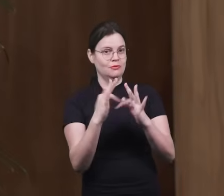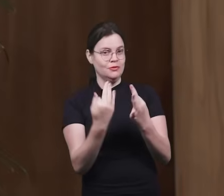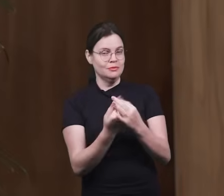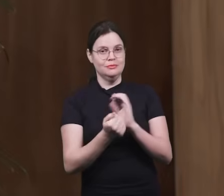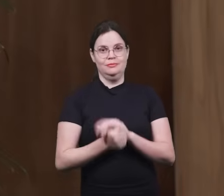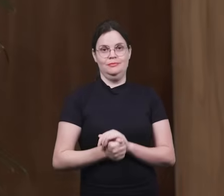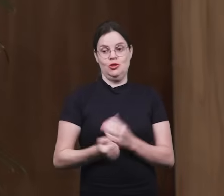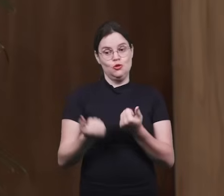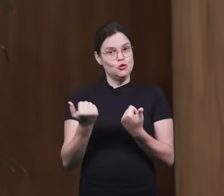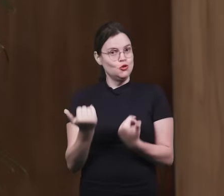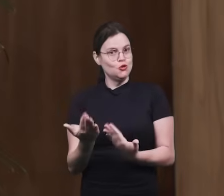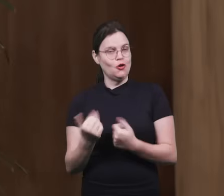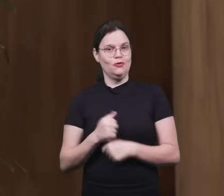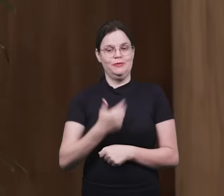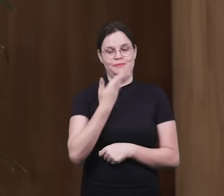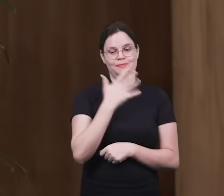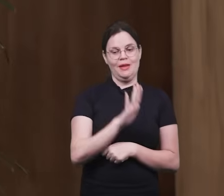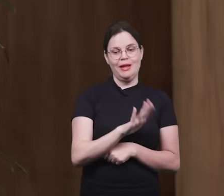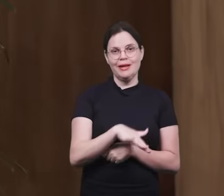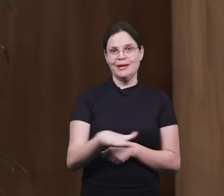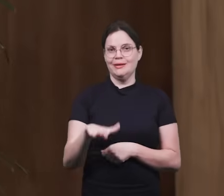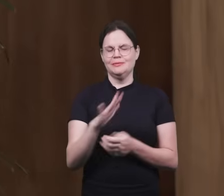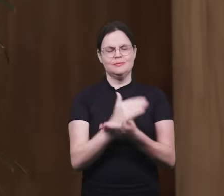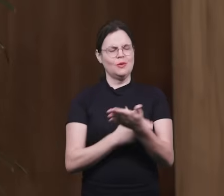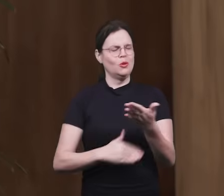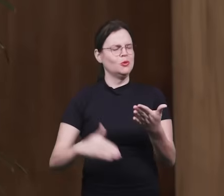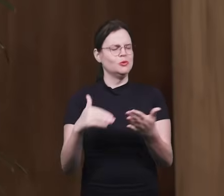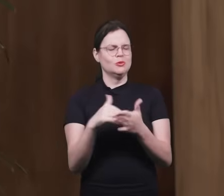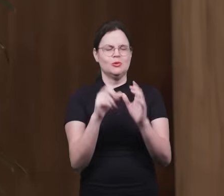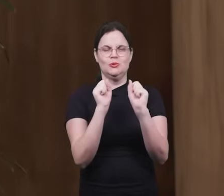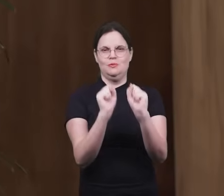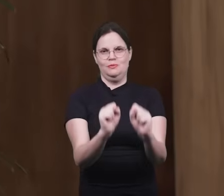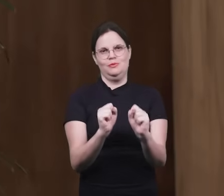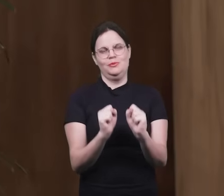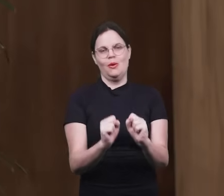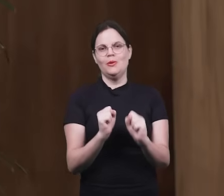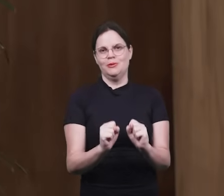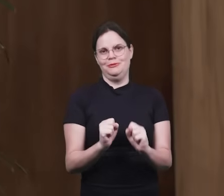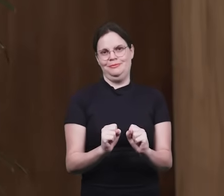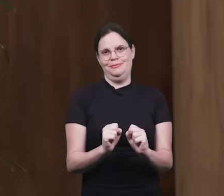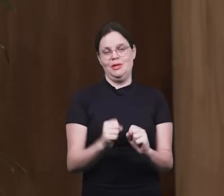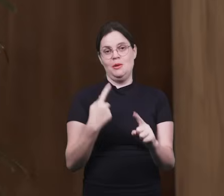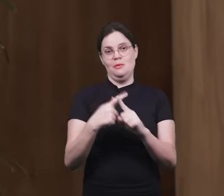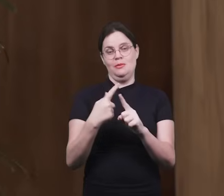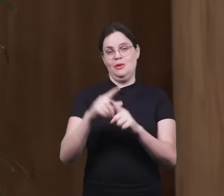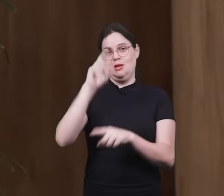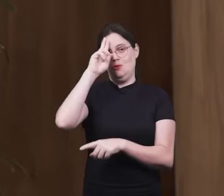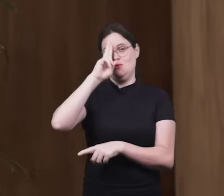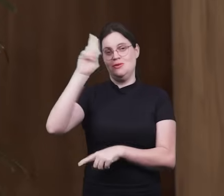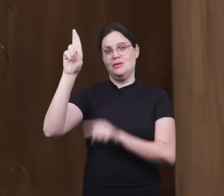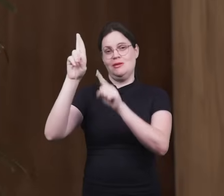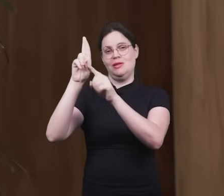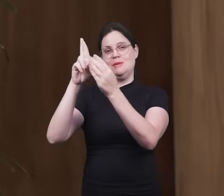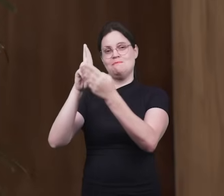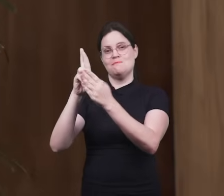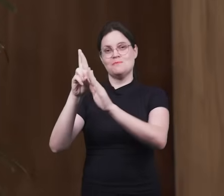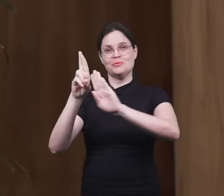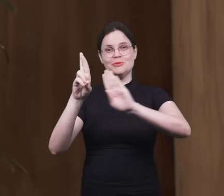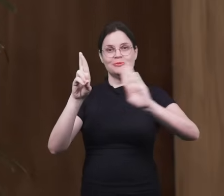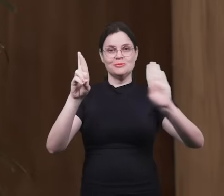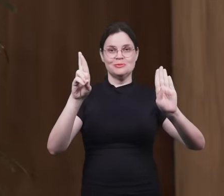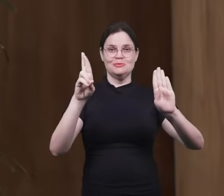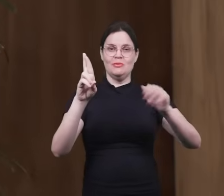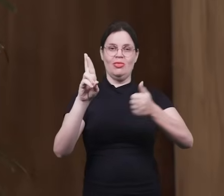família, na vida do jovem, da criança. Tudo isto que nós mencionamos, que vem da parte de Deus,